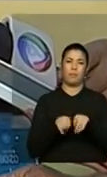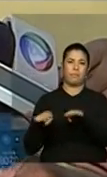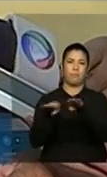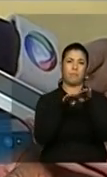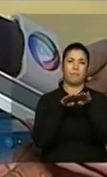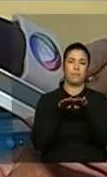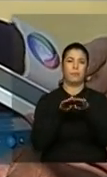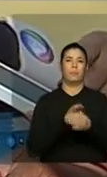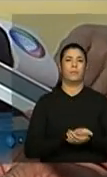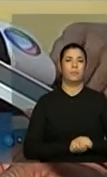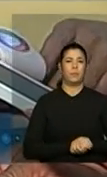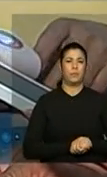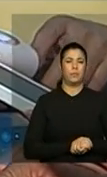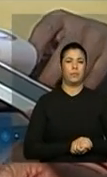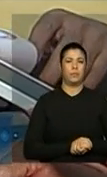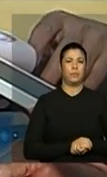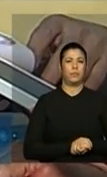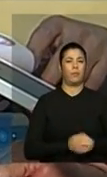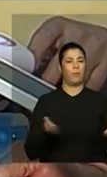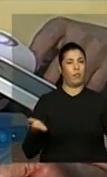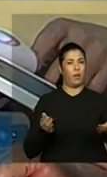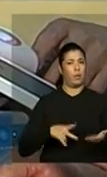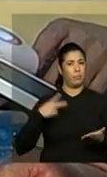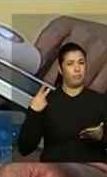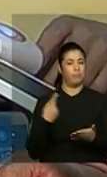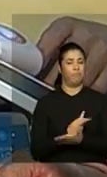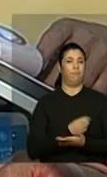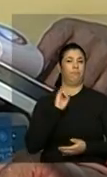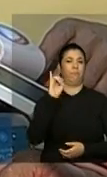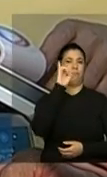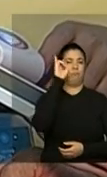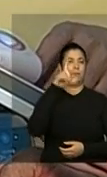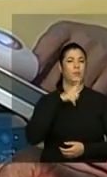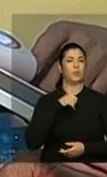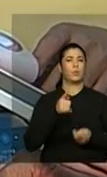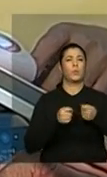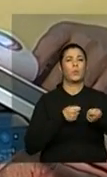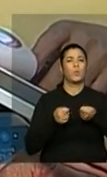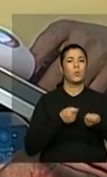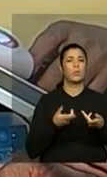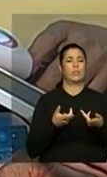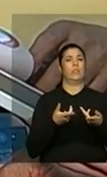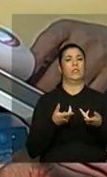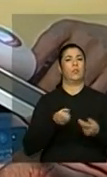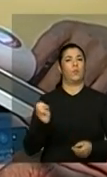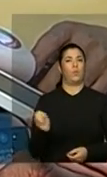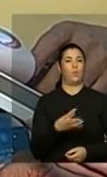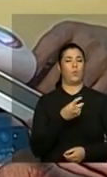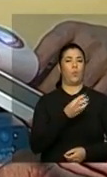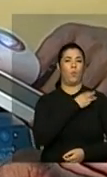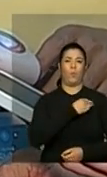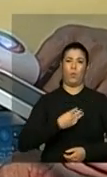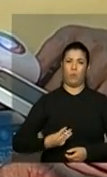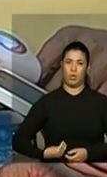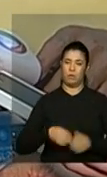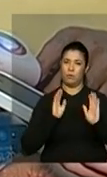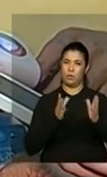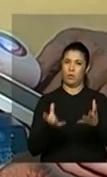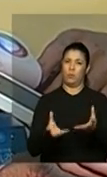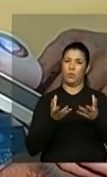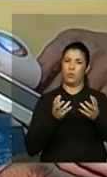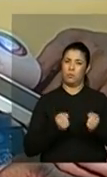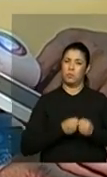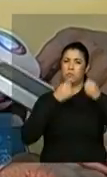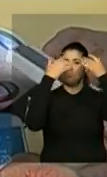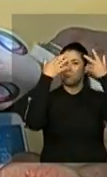Agora, o momento atual econômico é bastante difícil, isso está sendo ressaltado, o novo ministro já assumiu dizendo que dessa questão